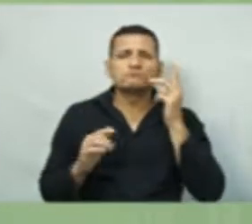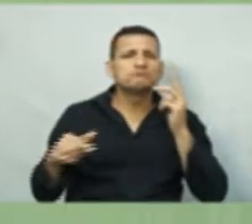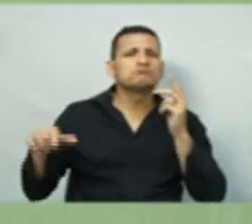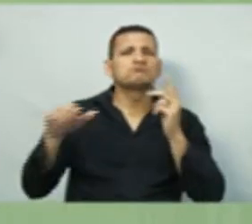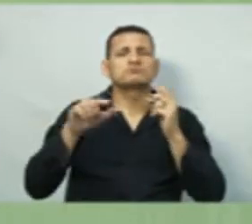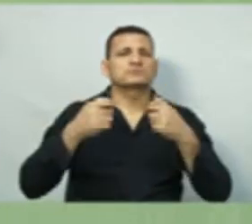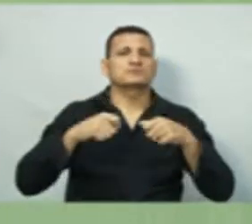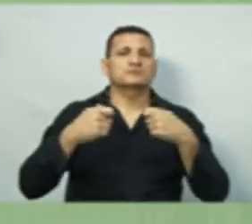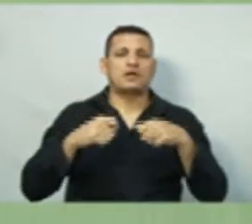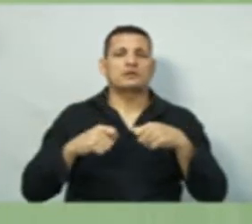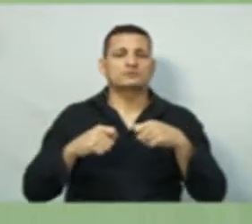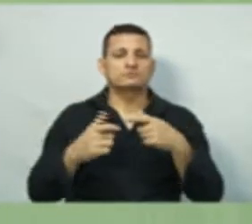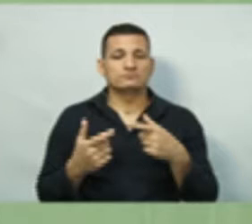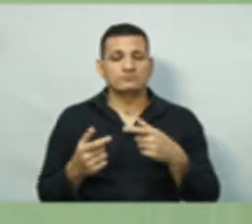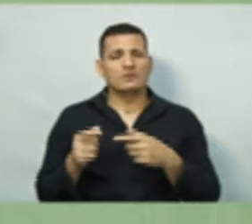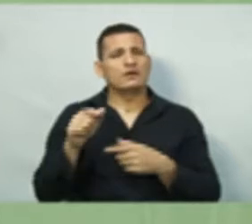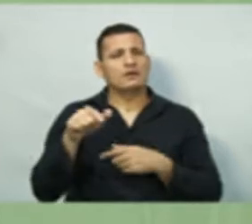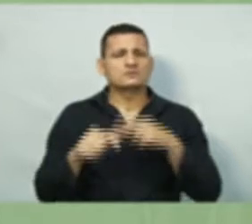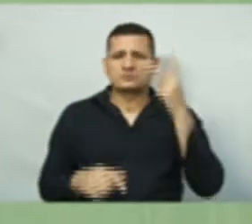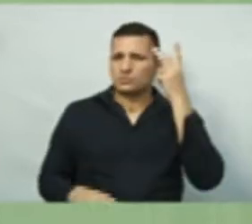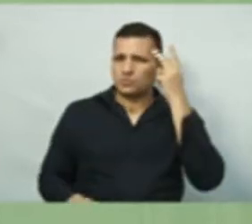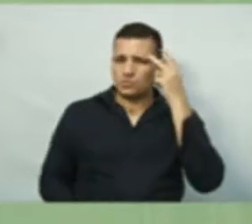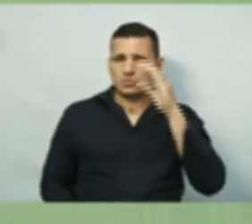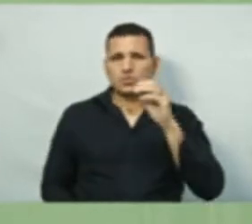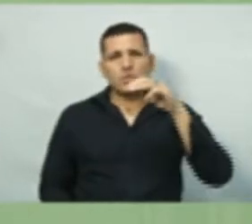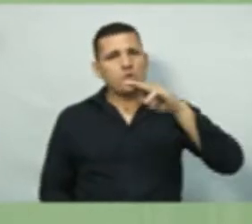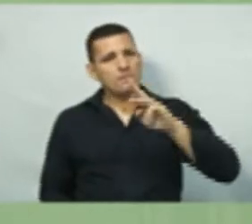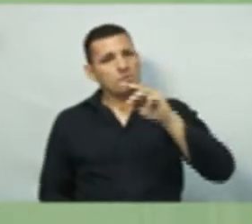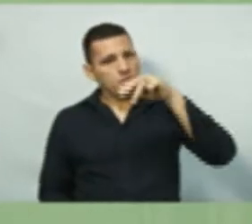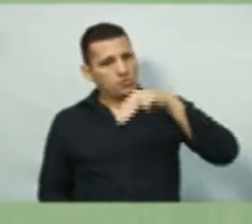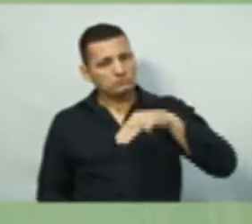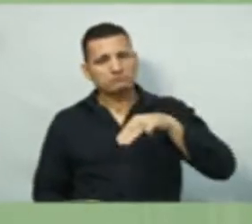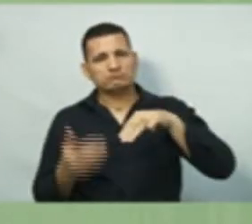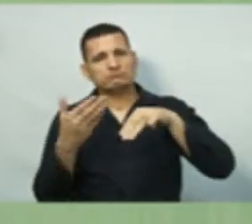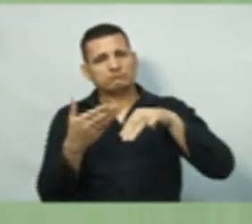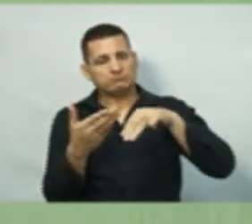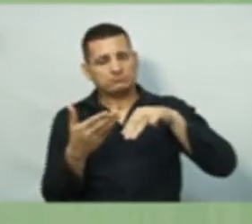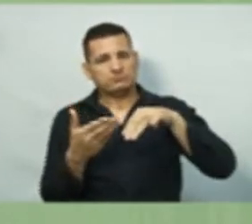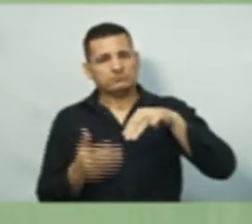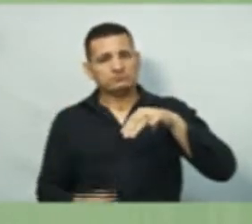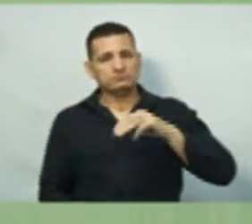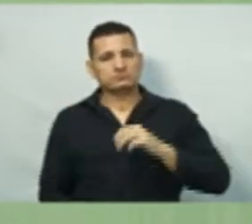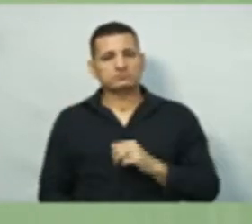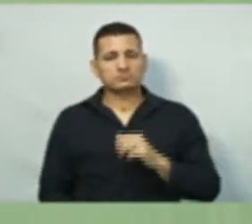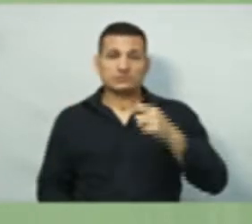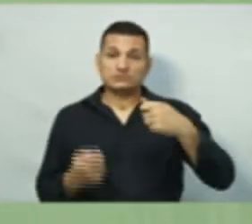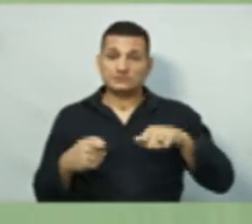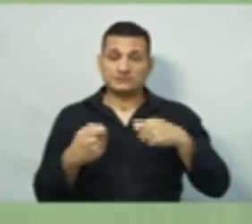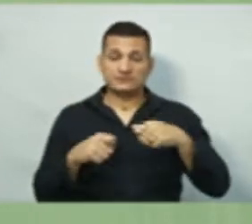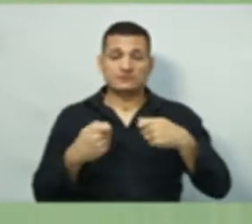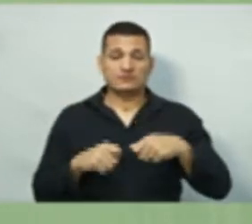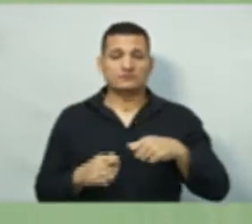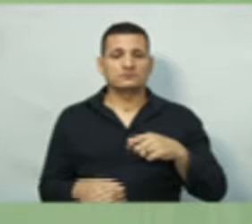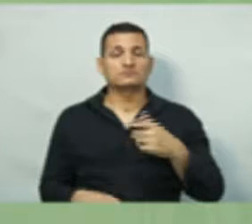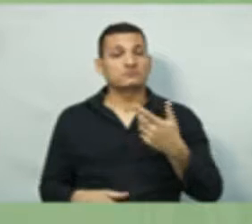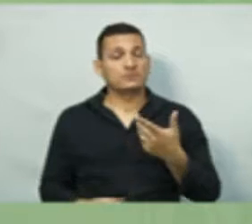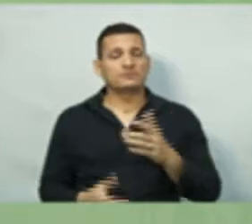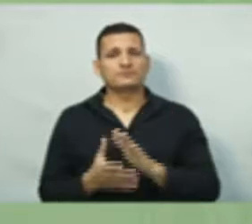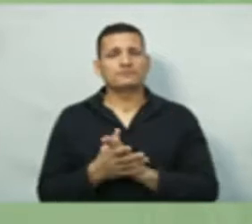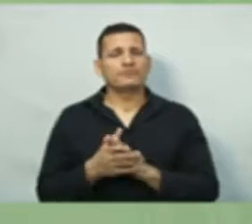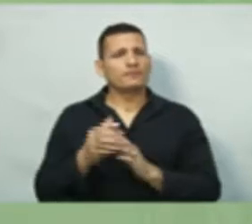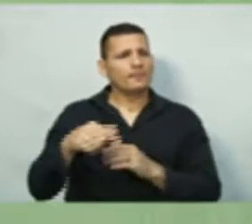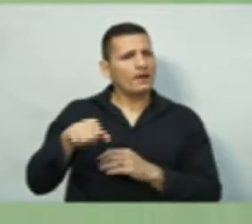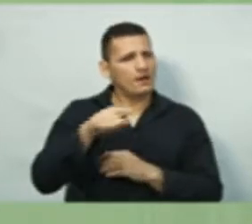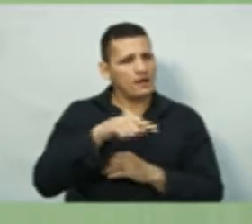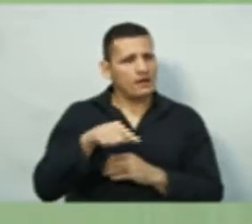comum, segurem ele, comum necessidade. Logo, os resultados por ela